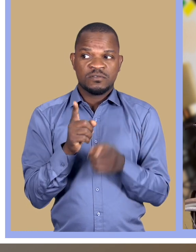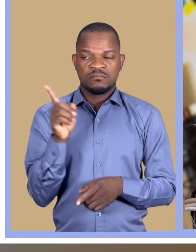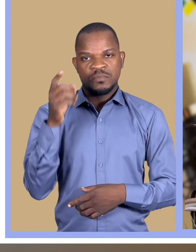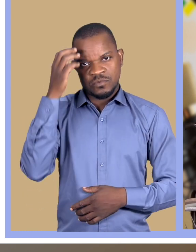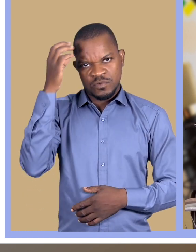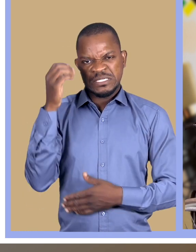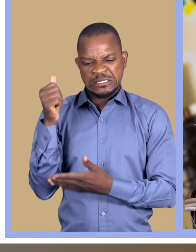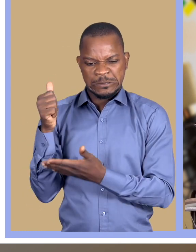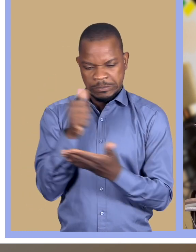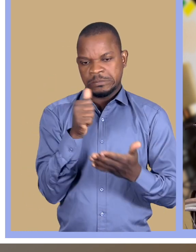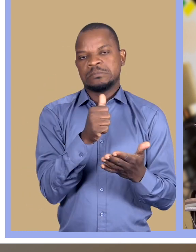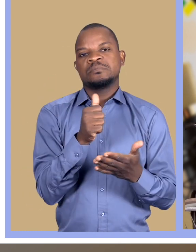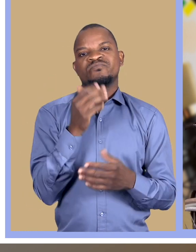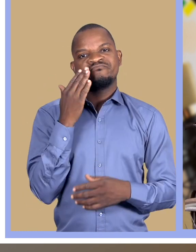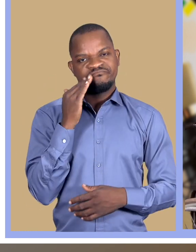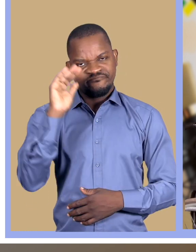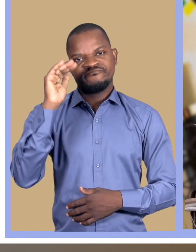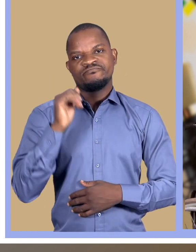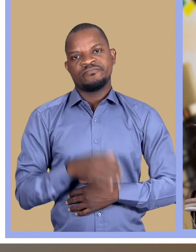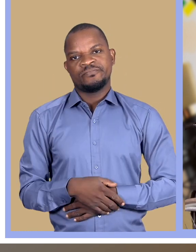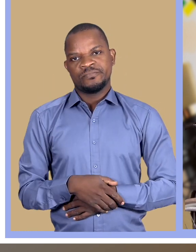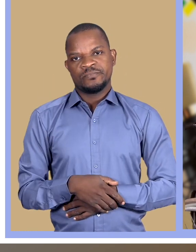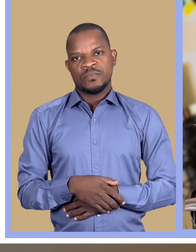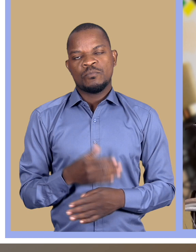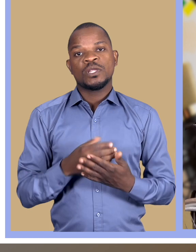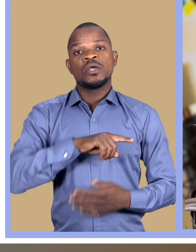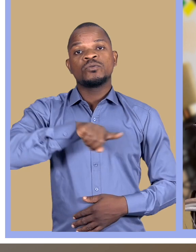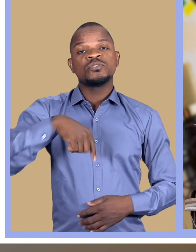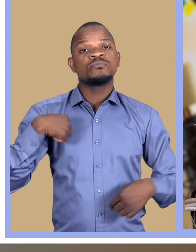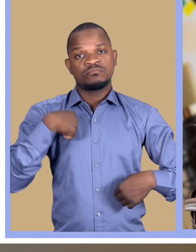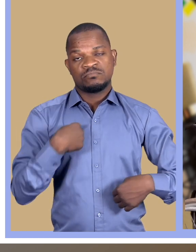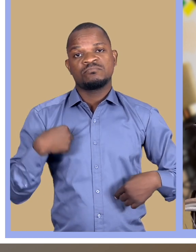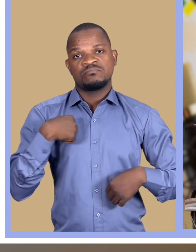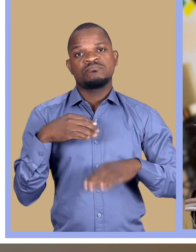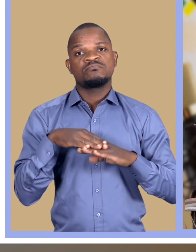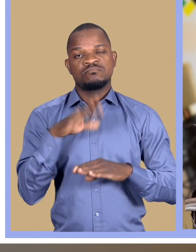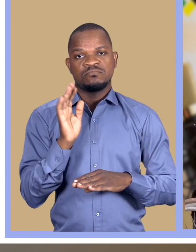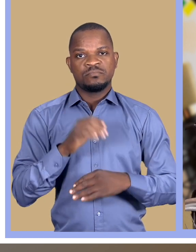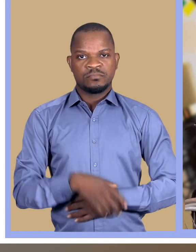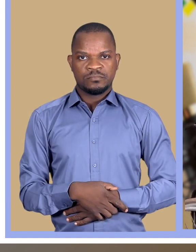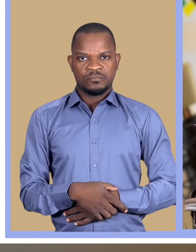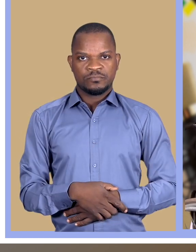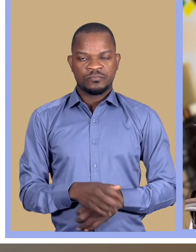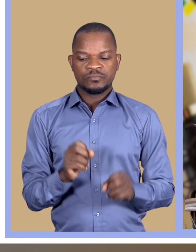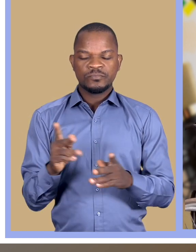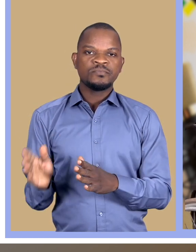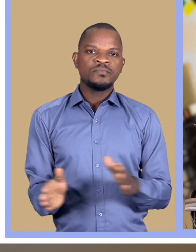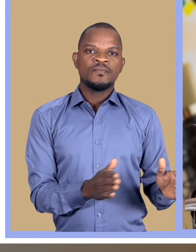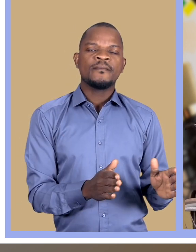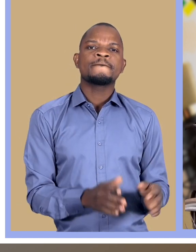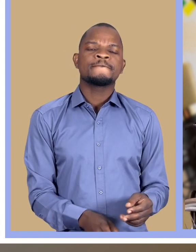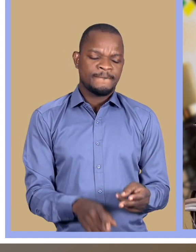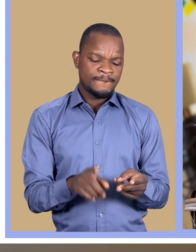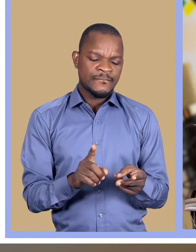do governo, olhando para a nossa condição de vulnerabilidade, por exemplo. E acha que a